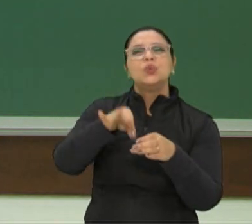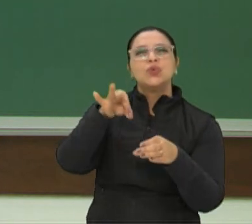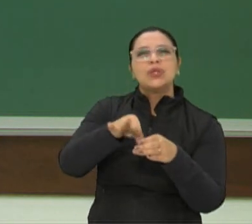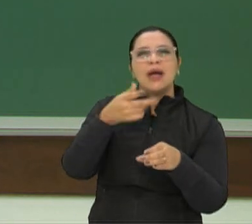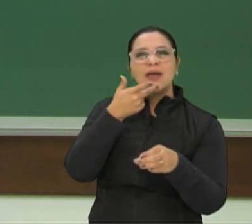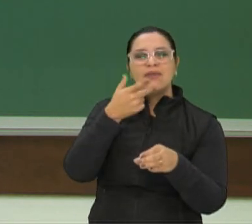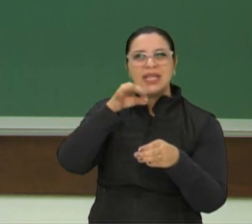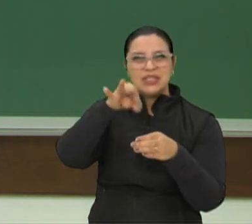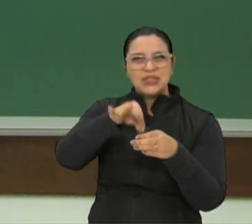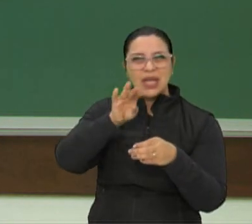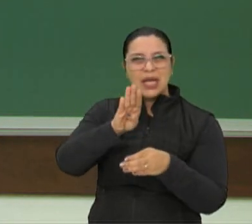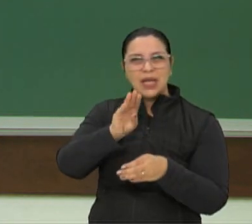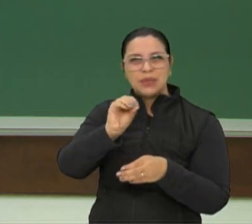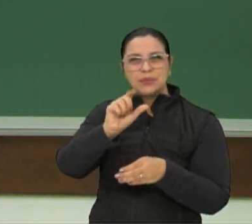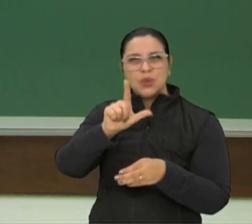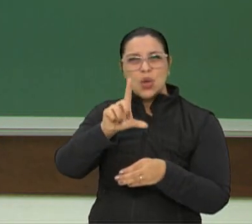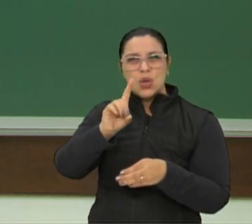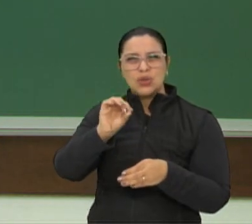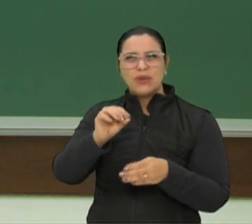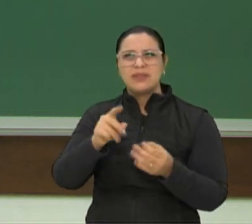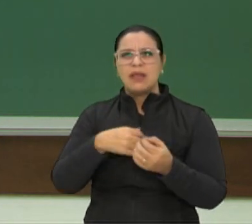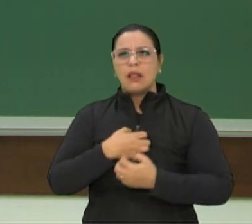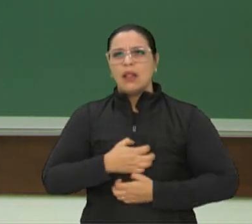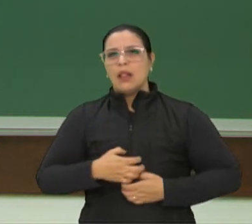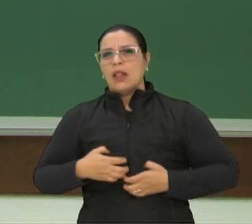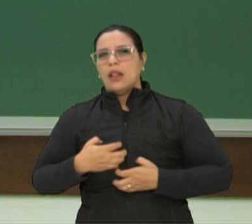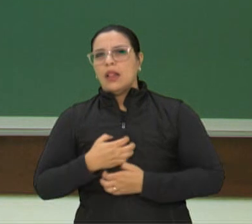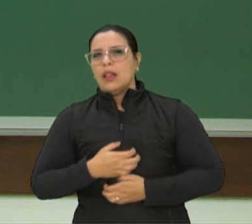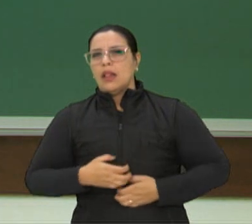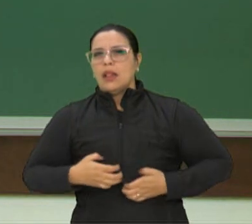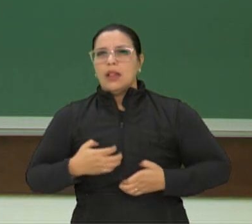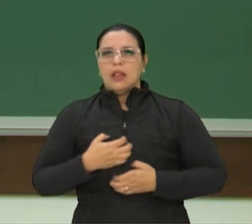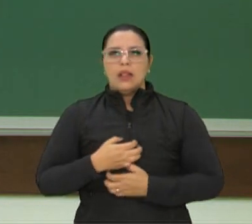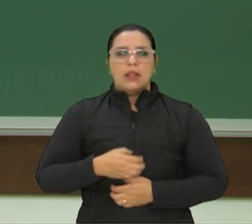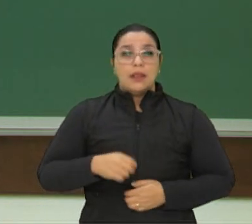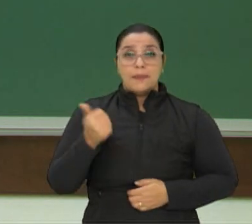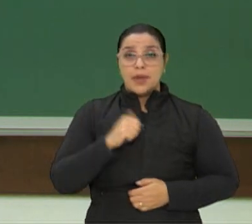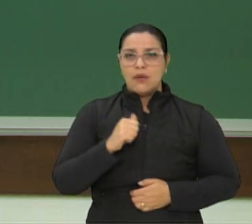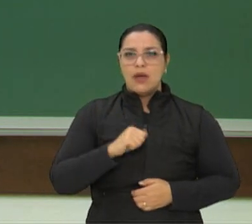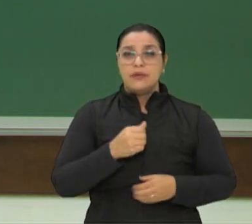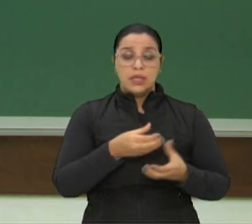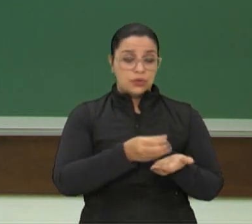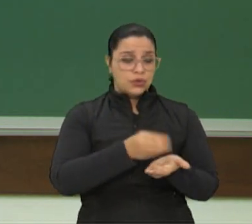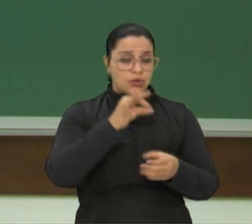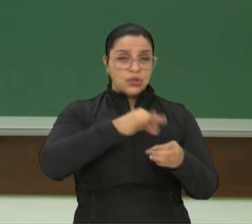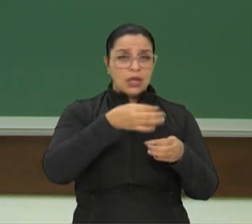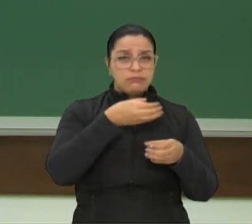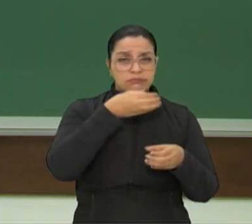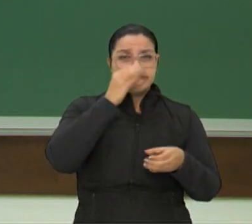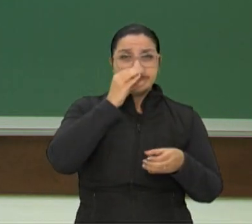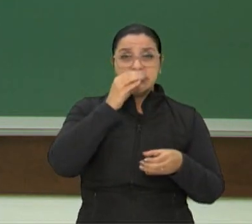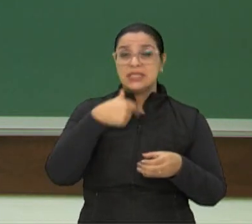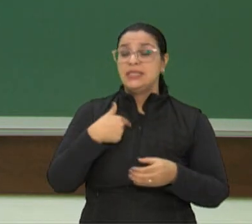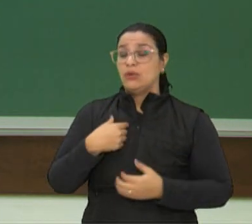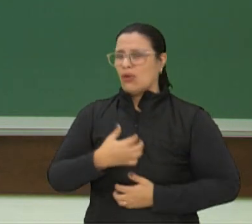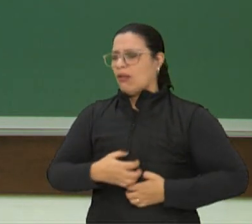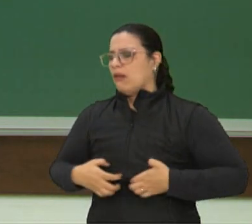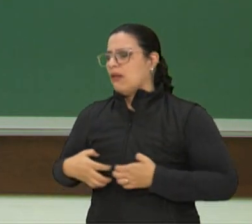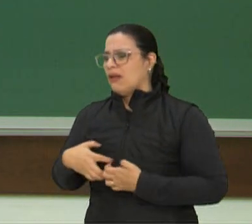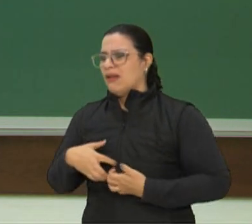né? Você, né, tá, vamos supor que você está lá passando mal, está com dor de barriga. Chá de boldo é bom para isso, né? Então, ela está lá com dor de